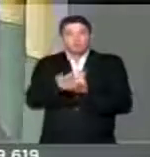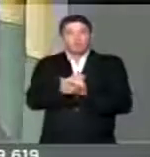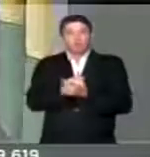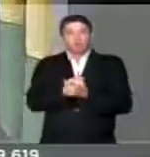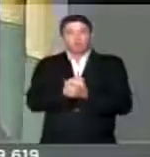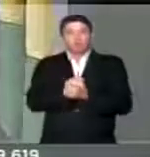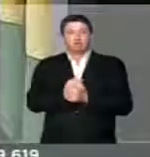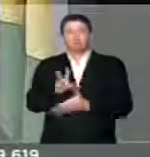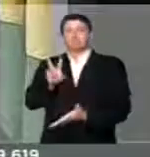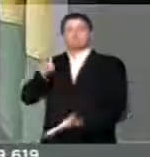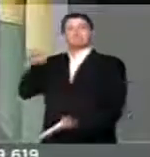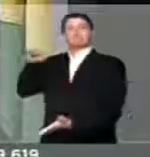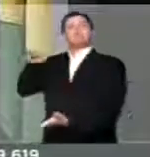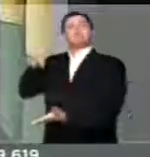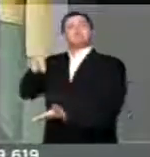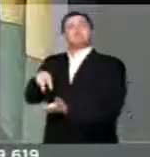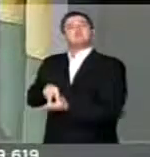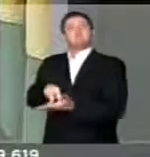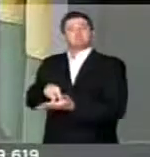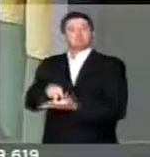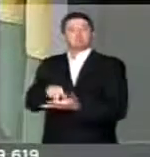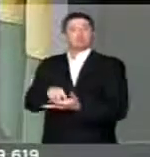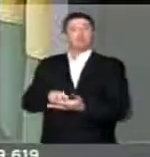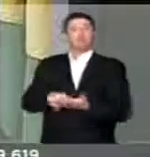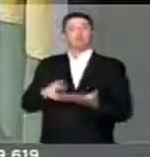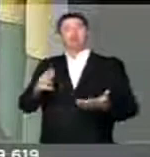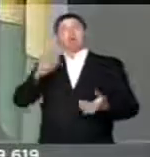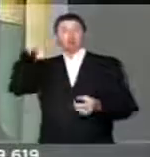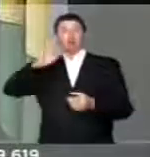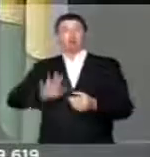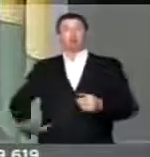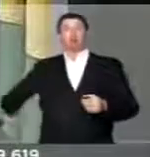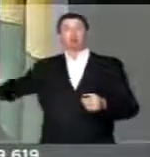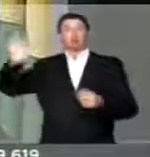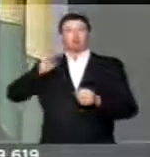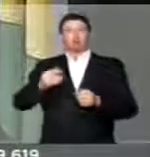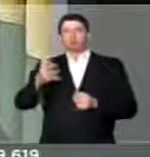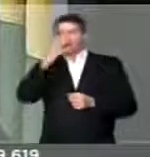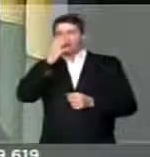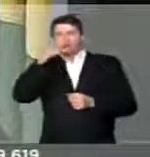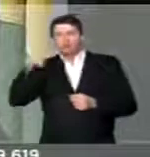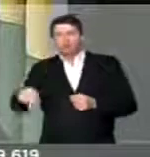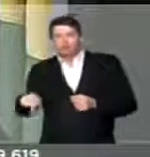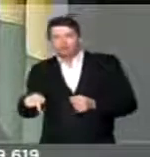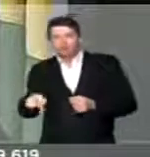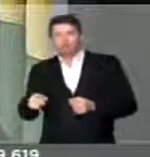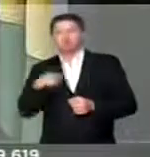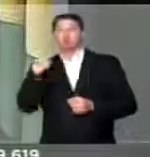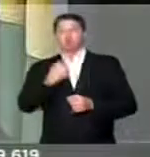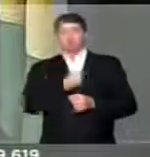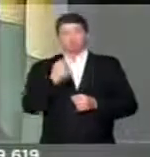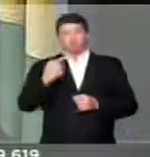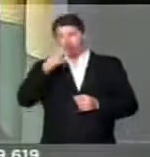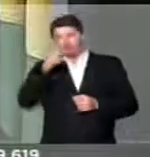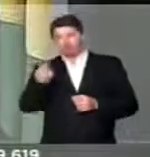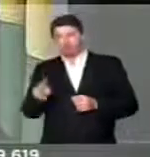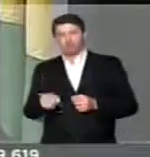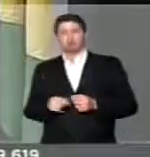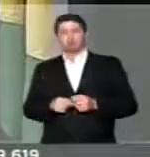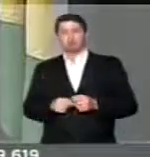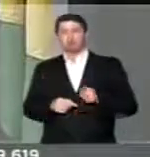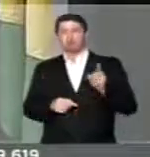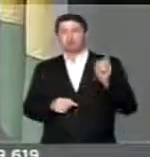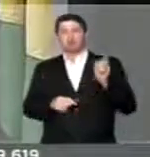que ocupa a tribuna e no momento em que o Brasil inteiro está assistindo, todos nós aqui, ele